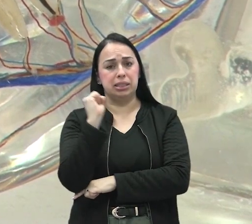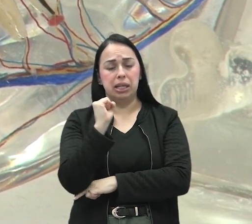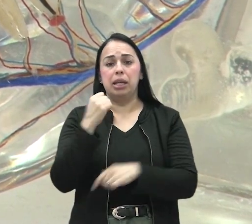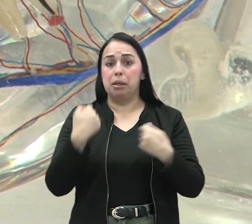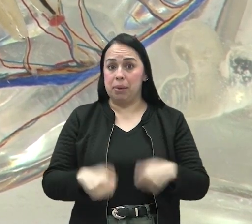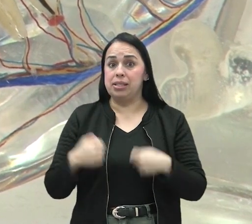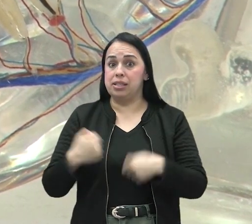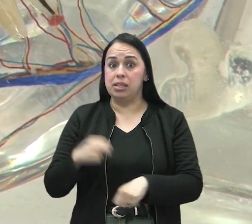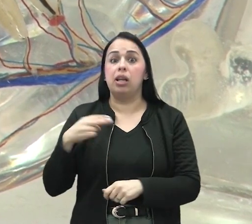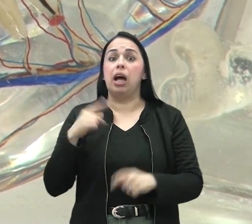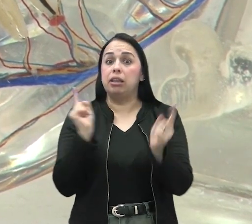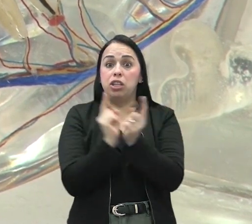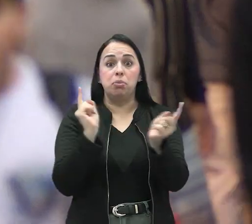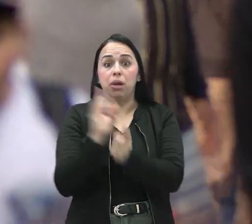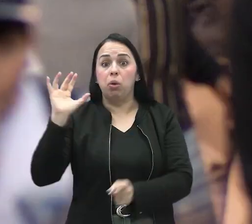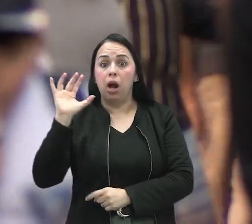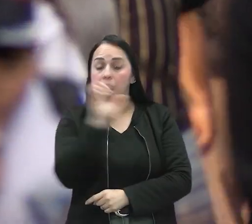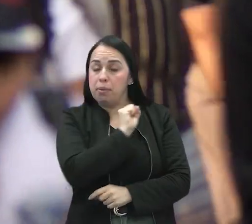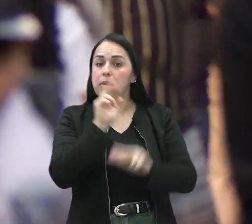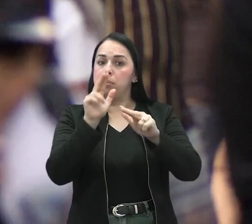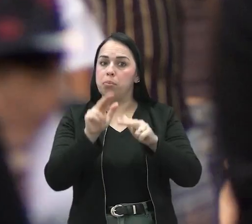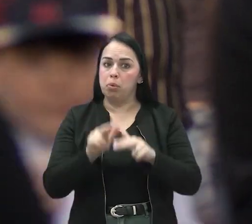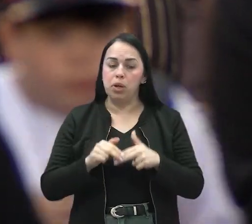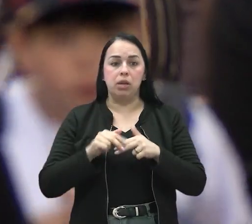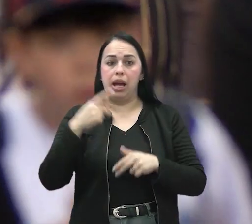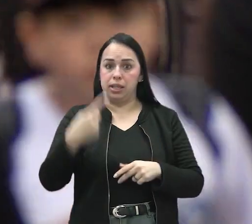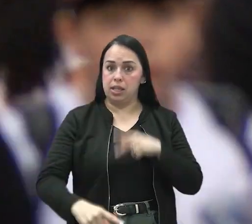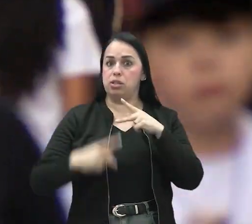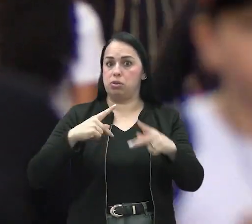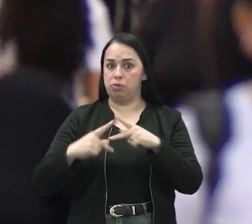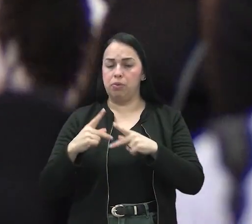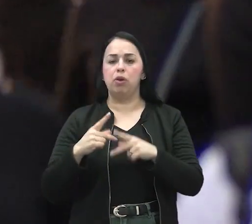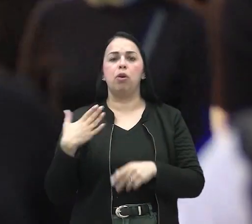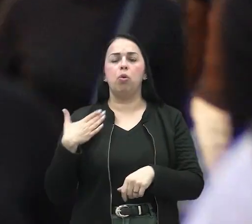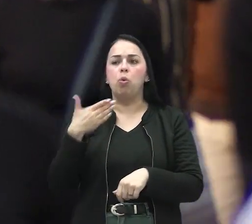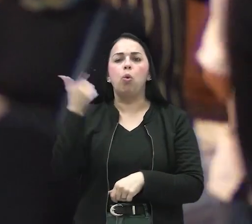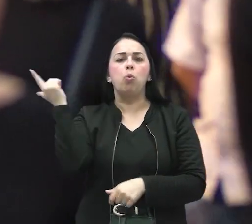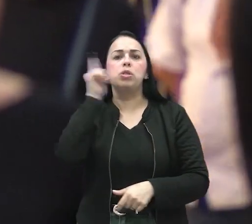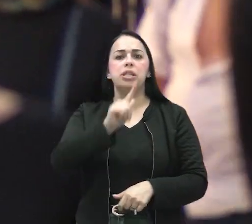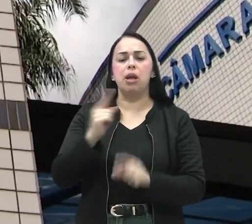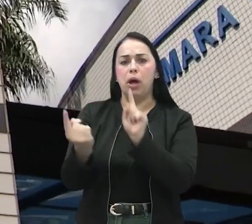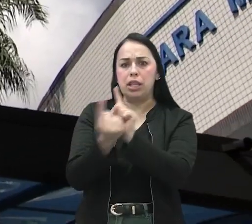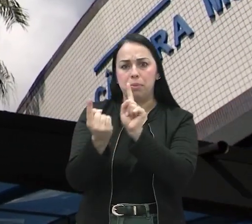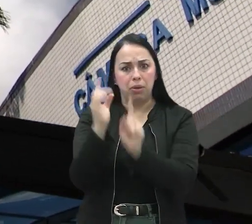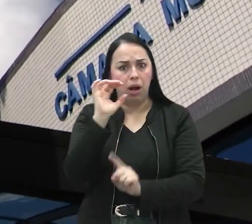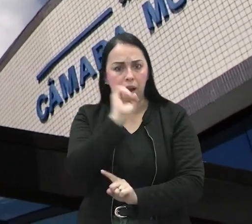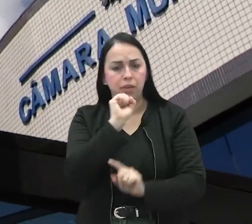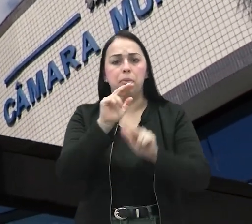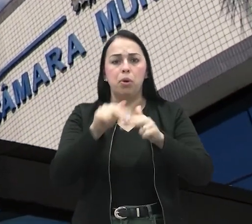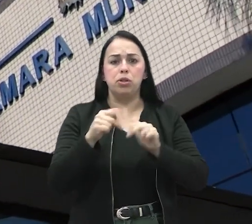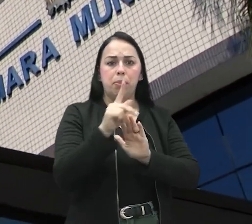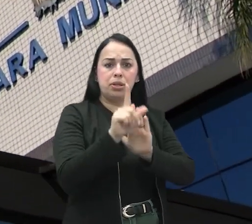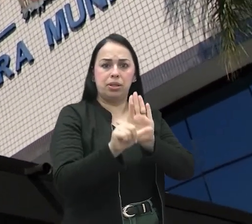e que pede medidas rápidas. E para garantir que a população de São José tenha sempre onde recorrer, um projeto